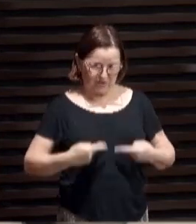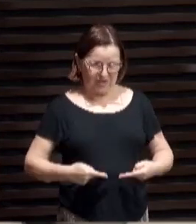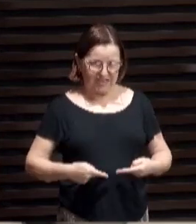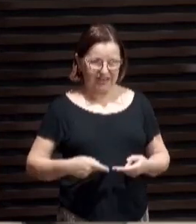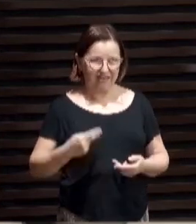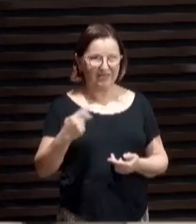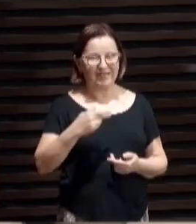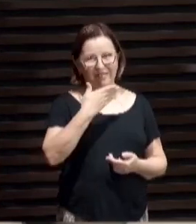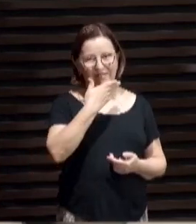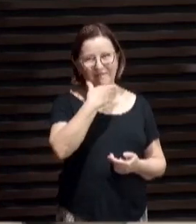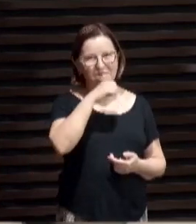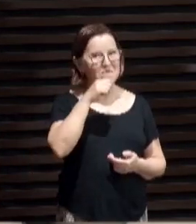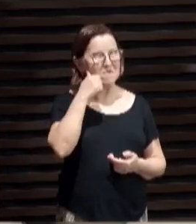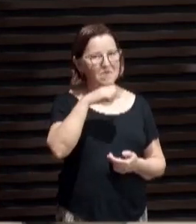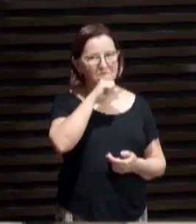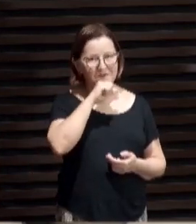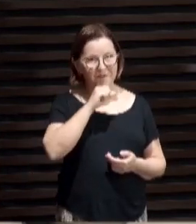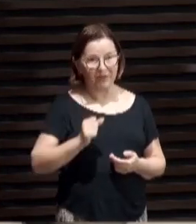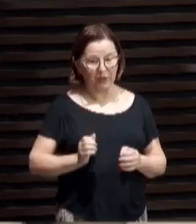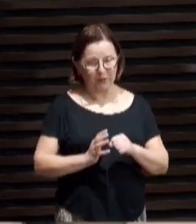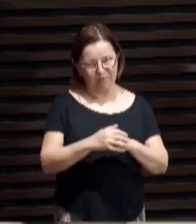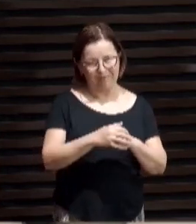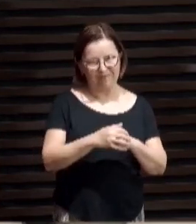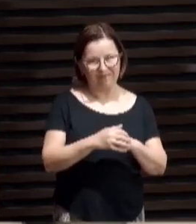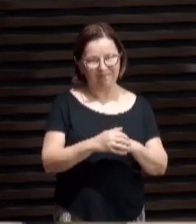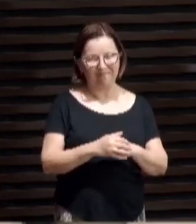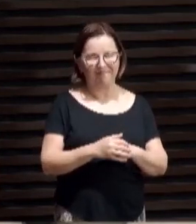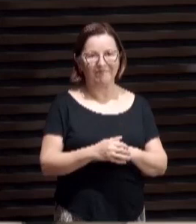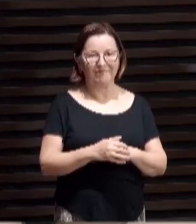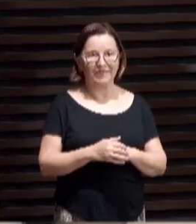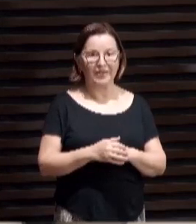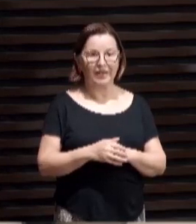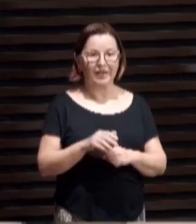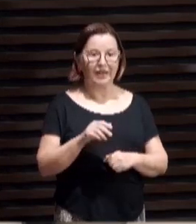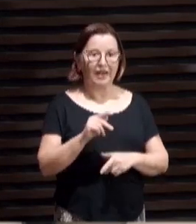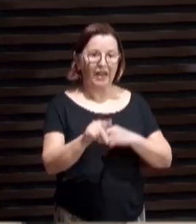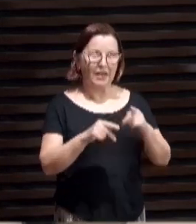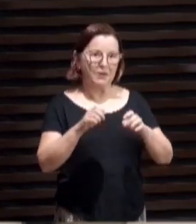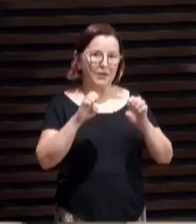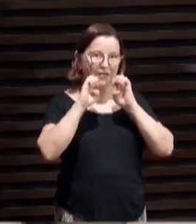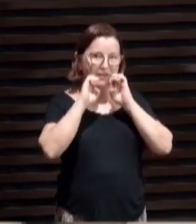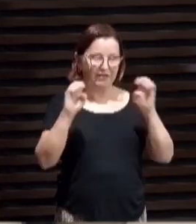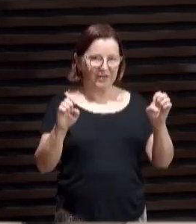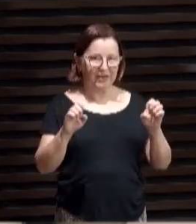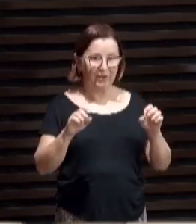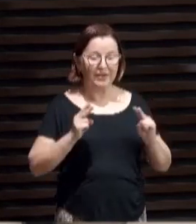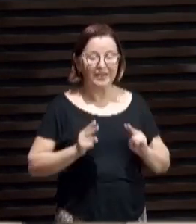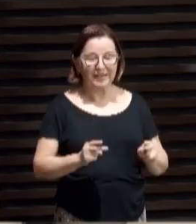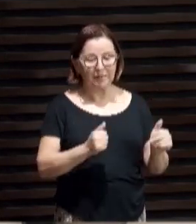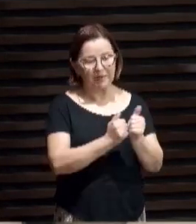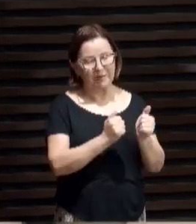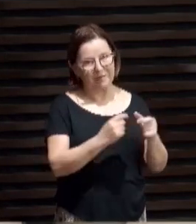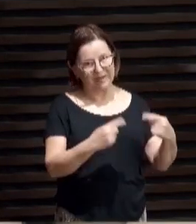O evangelho sempre será perseguido pela religião, qualquer que seja.